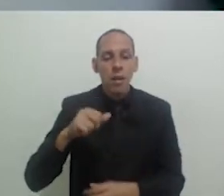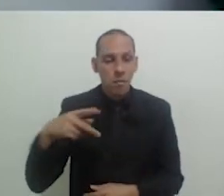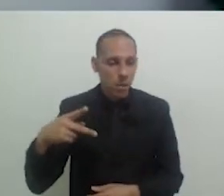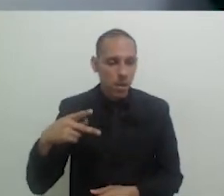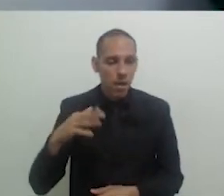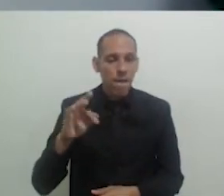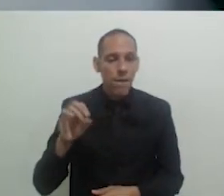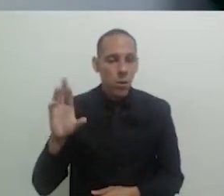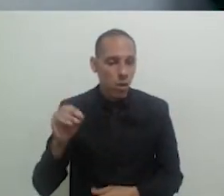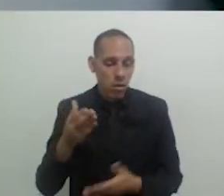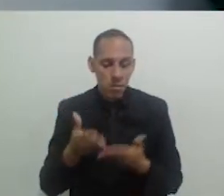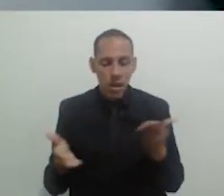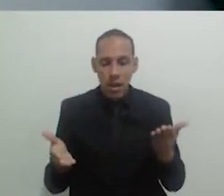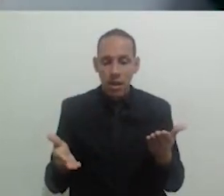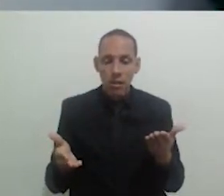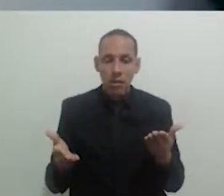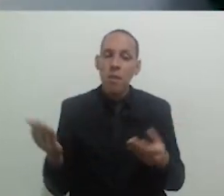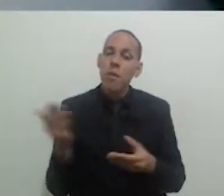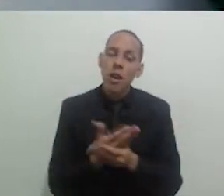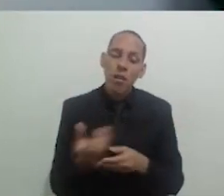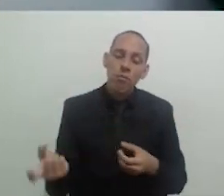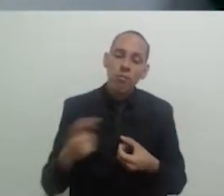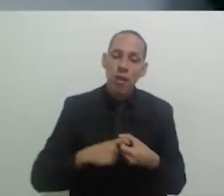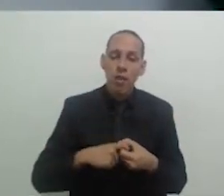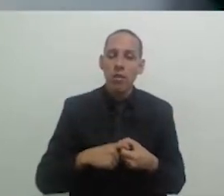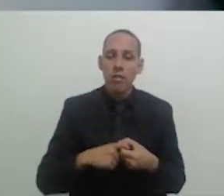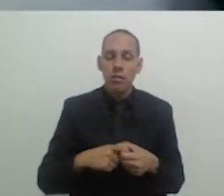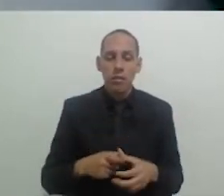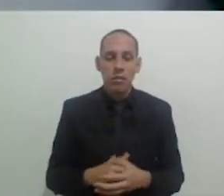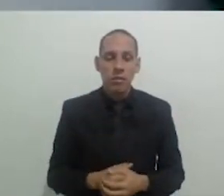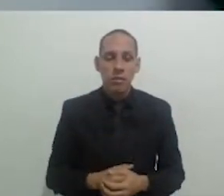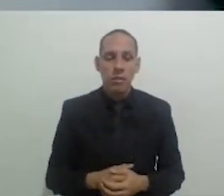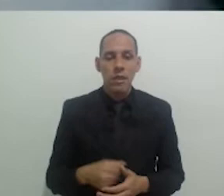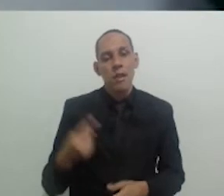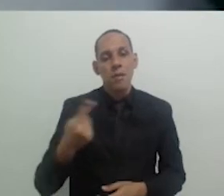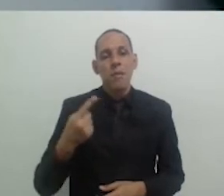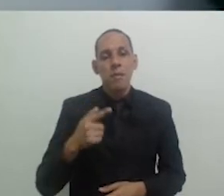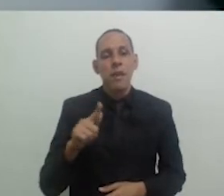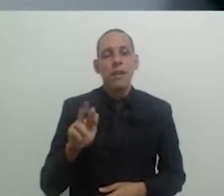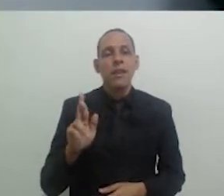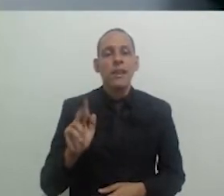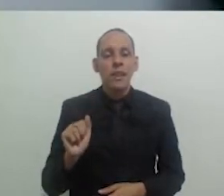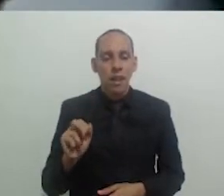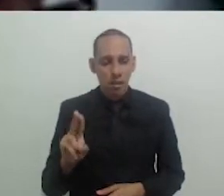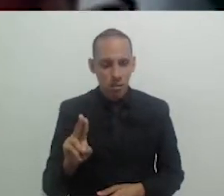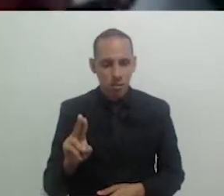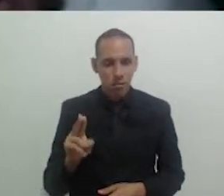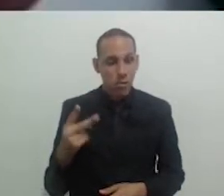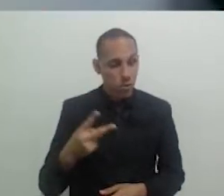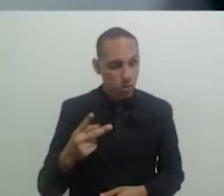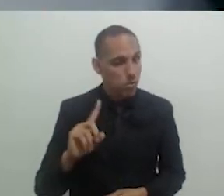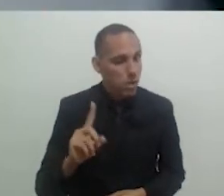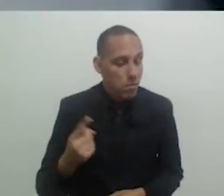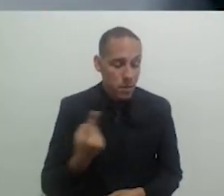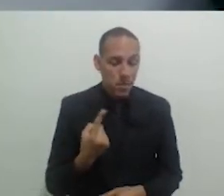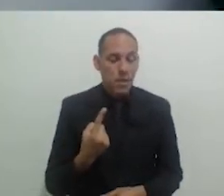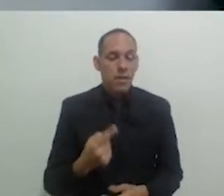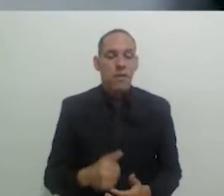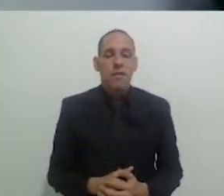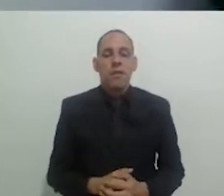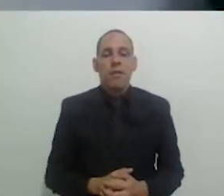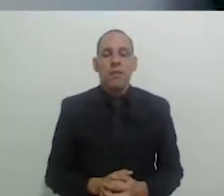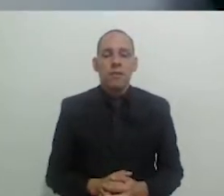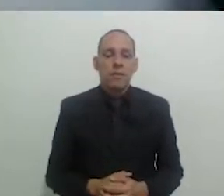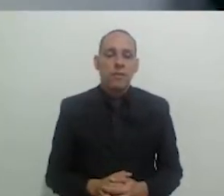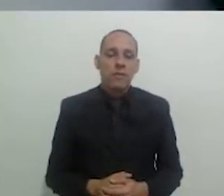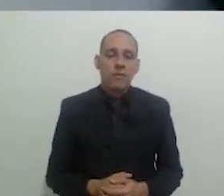foro, o processo voltou para o primeiro grau. Não foi nem para o segundo, foi para o primeiro. Por isso que